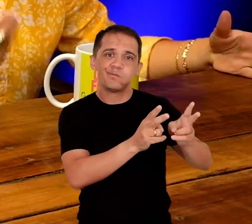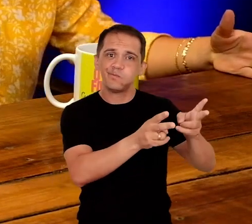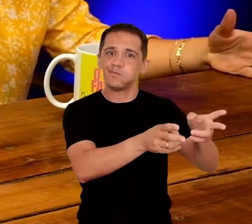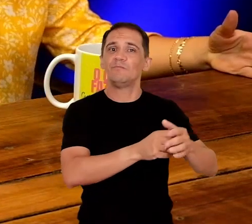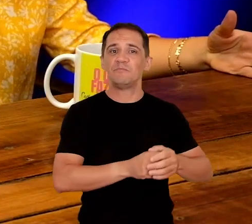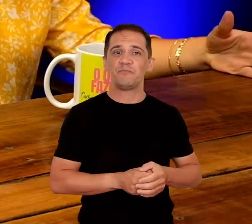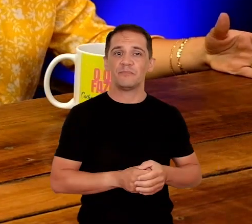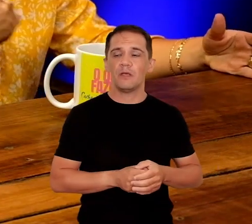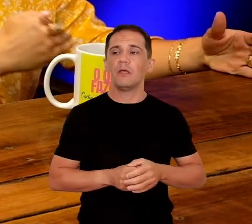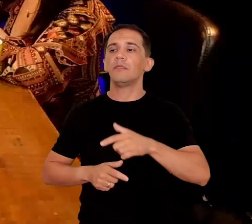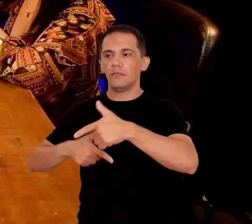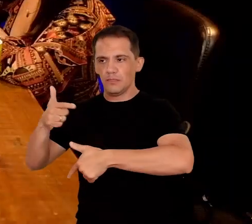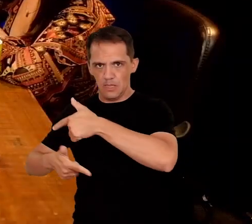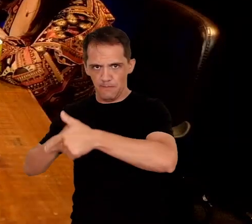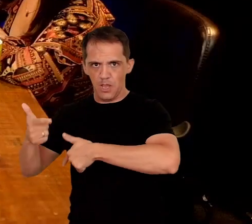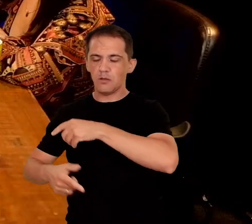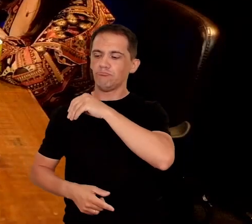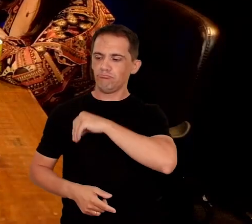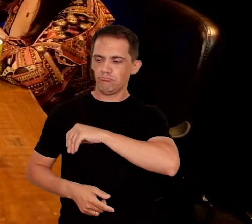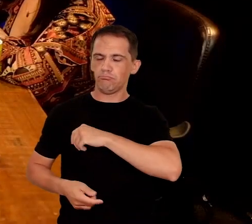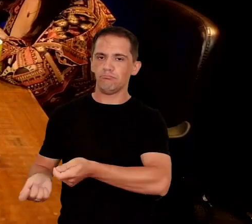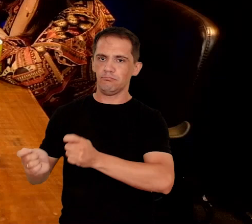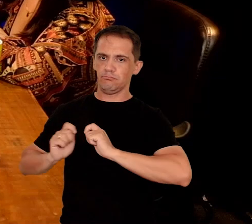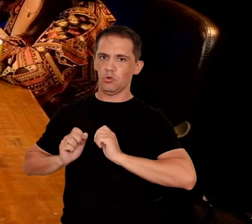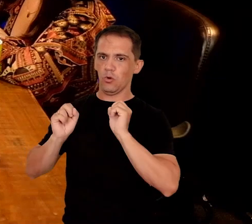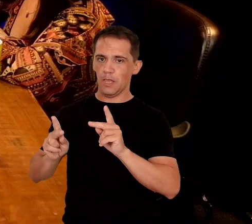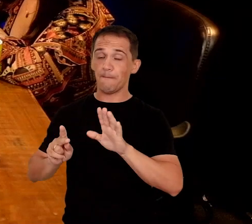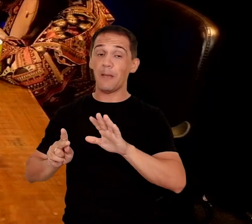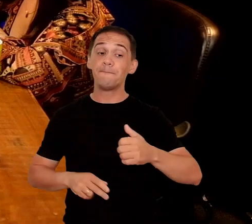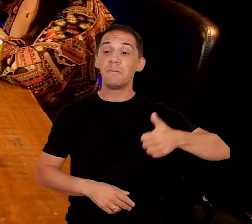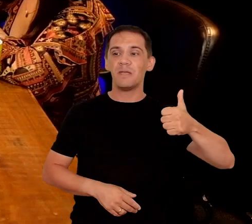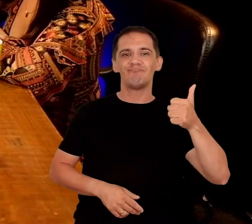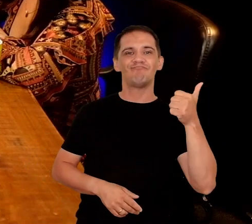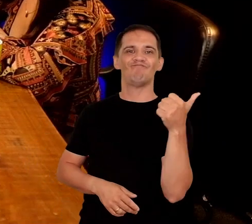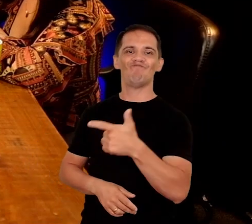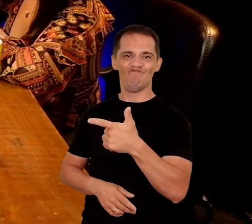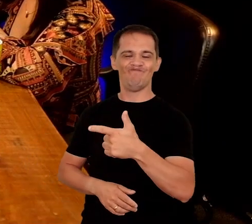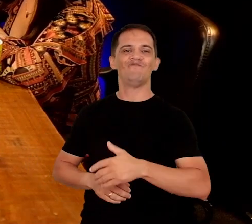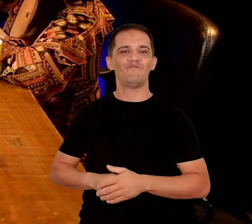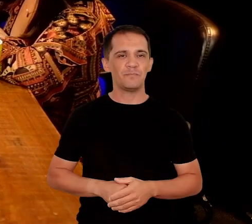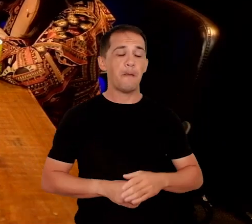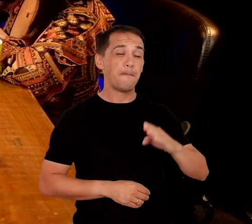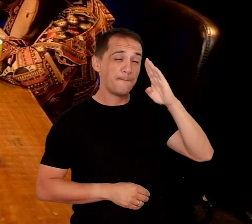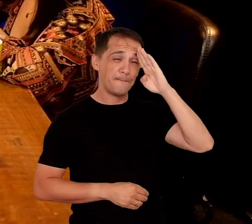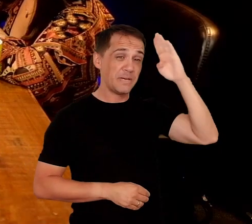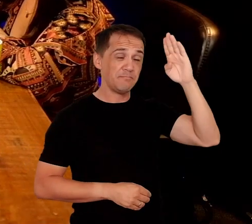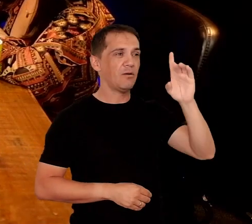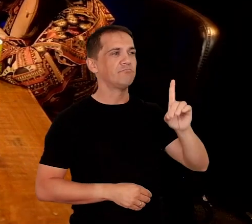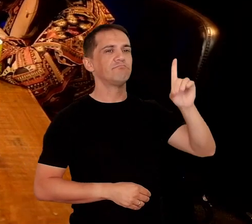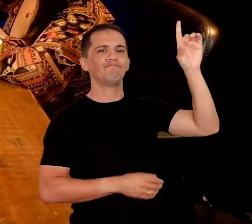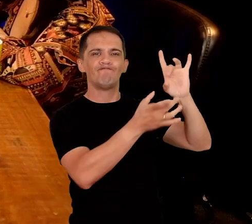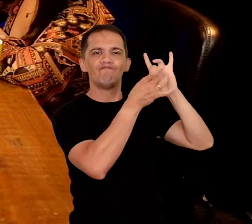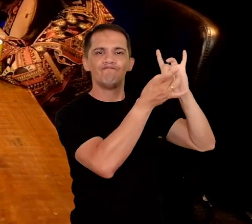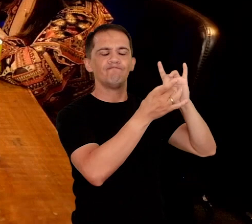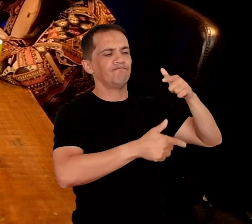embora é o nosso sustento, mas sempre fica em segundo lugar. Porque a nossa prioridade é a nossa parte espiritual, né? Nossa parte cristã, que foi o que